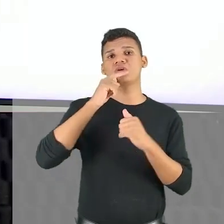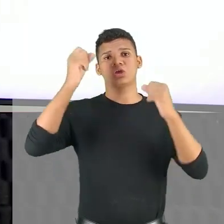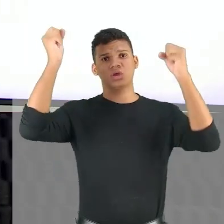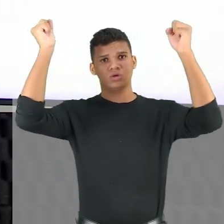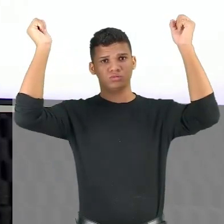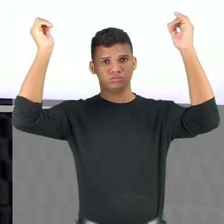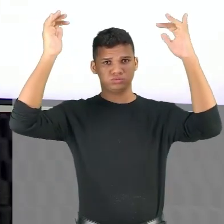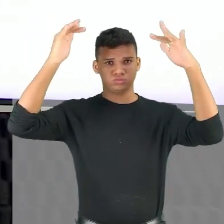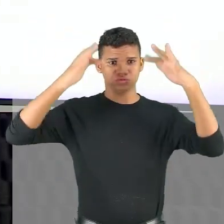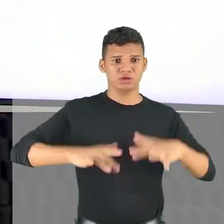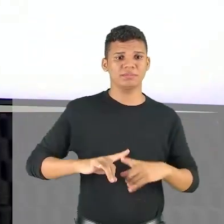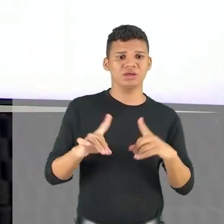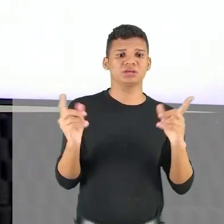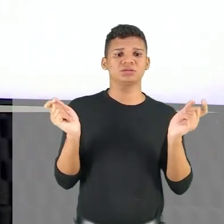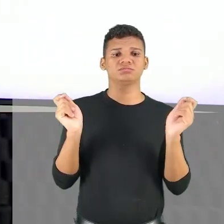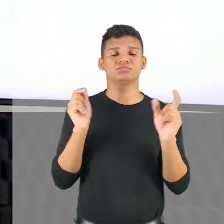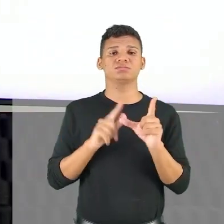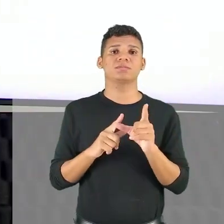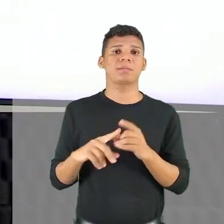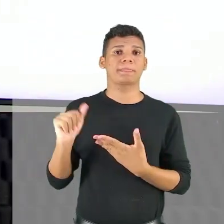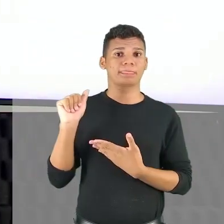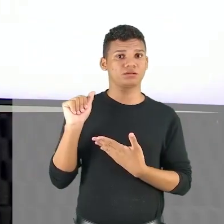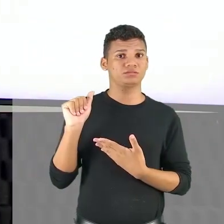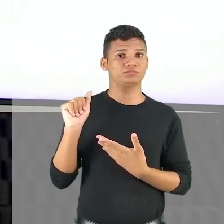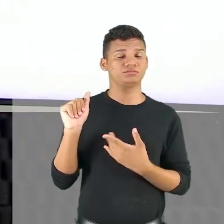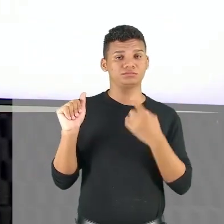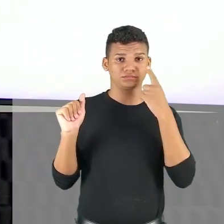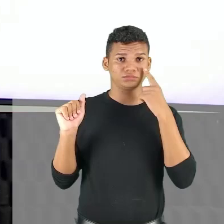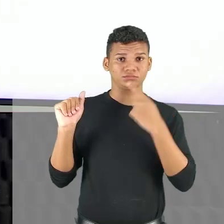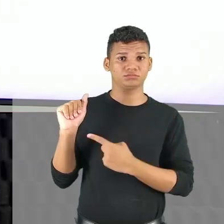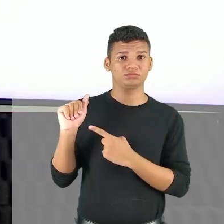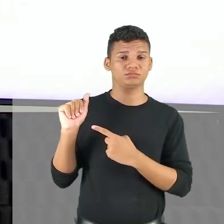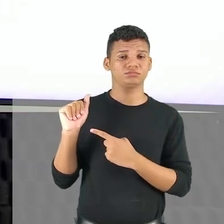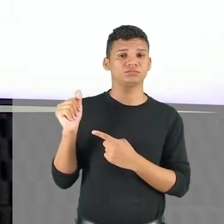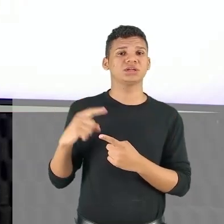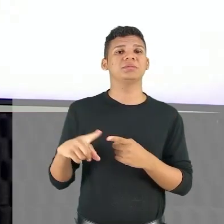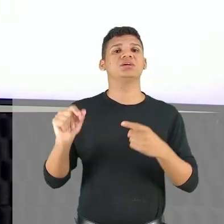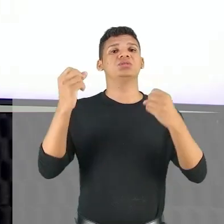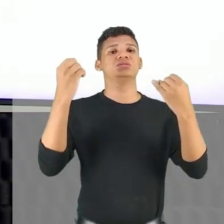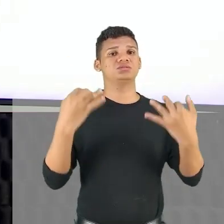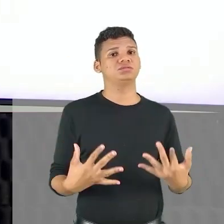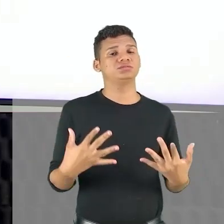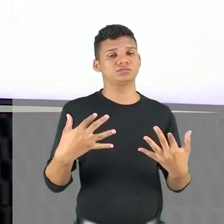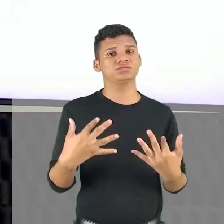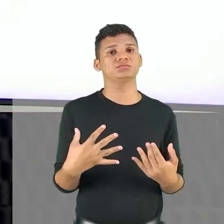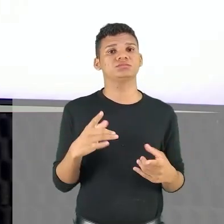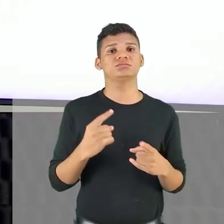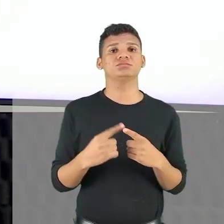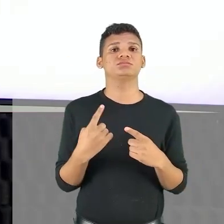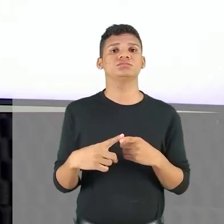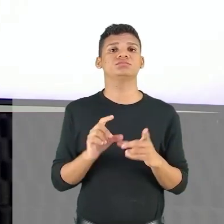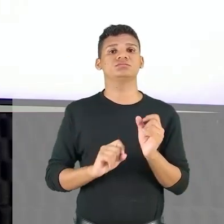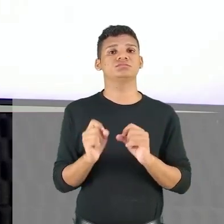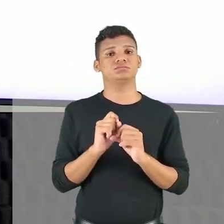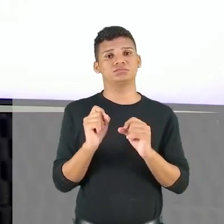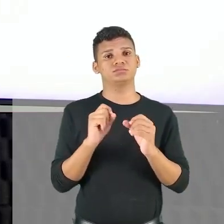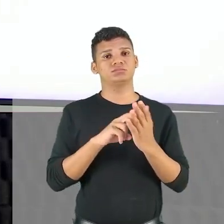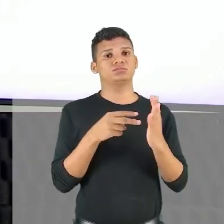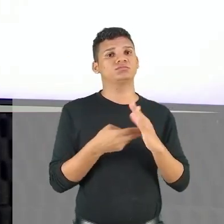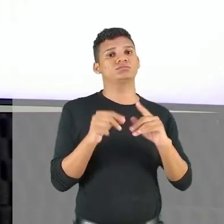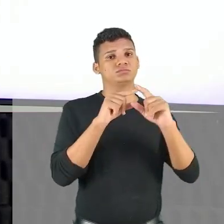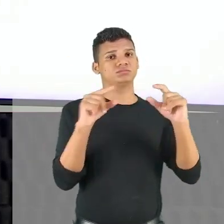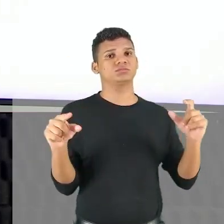Uma possibilidade? Eu estou deixando explícito aqui, né, que essa frase, ela expressa